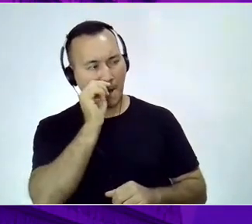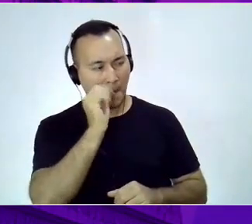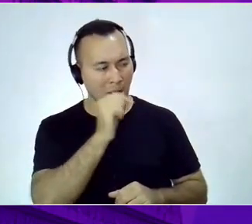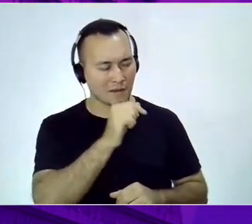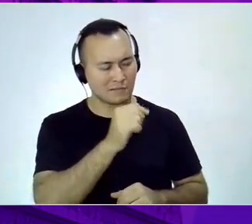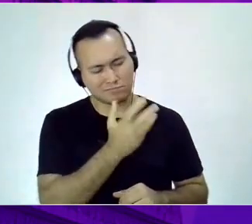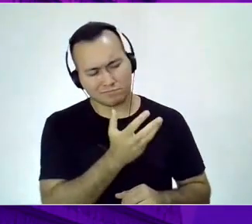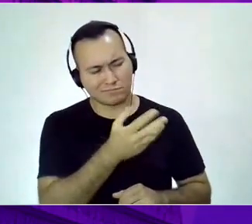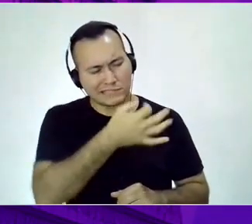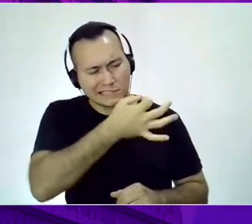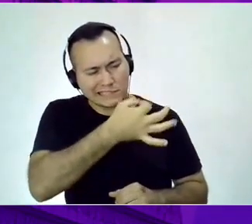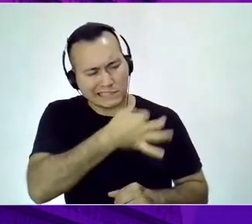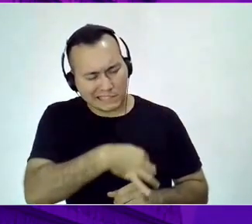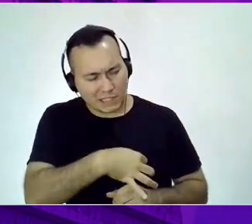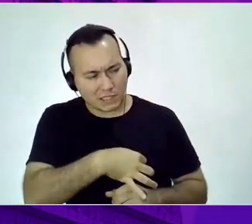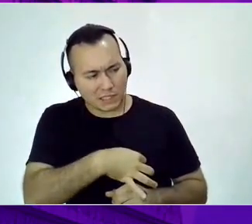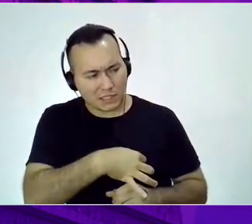antes?